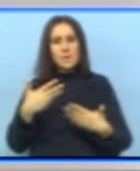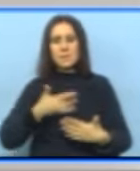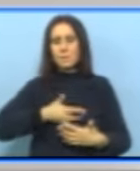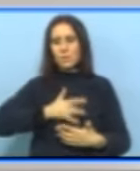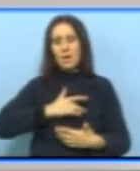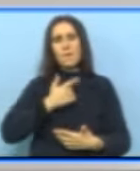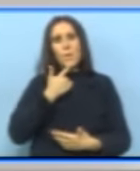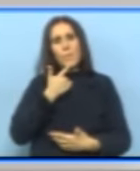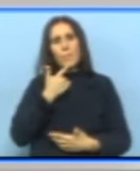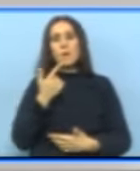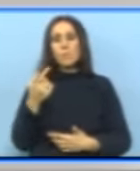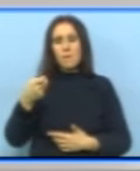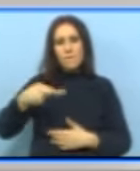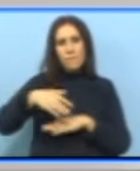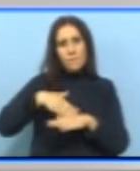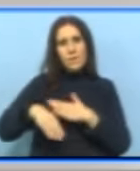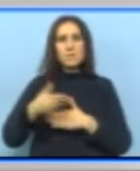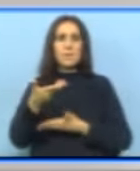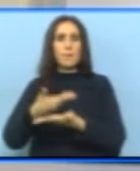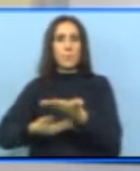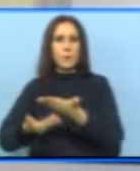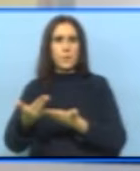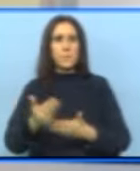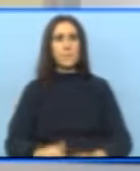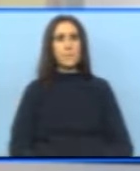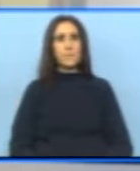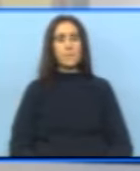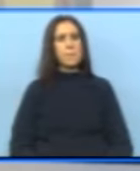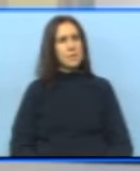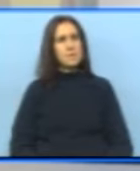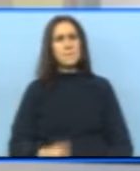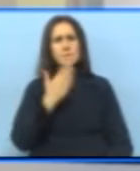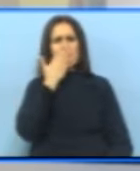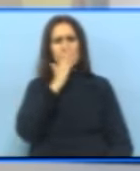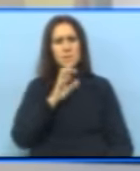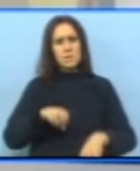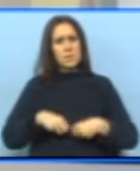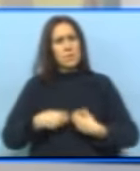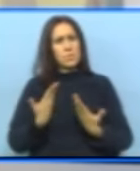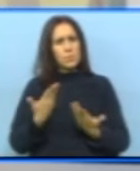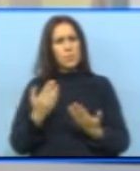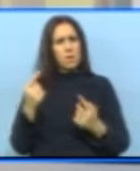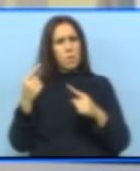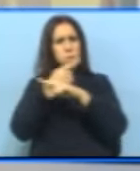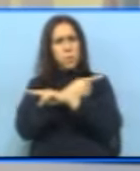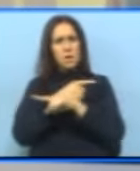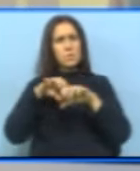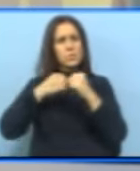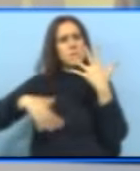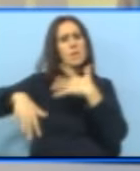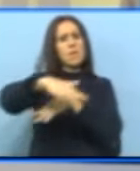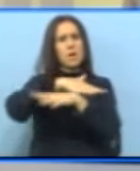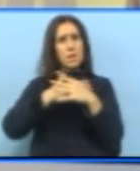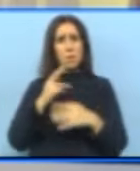amor no repor uma falta. Em todo caso, são atitudes paradoxais, com tendências da sociedade. Nós o que vemos são muros